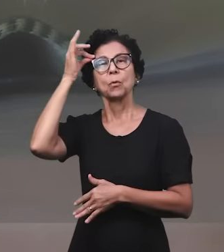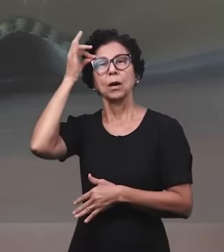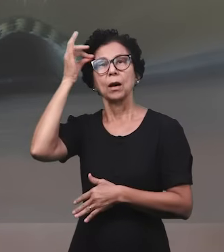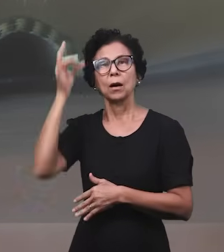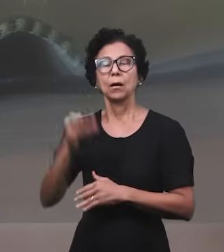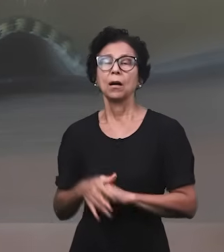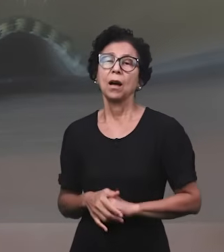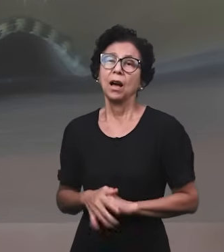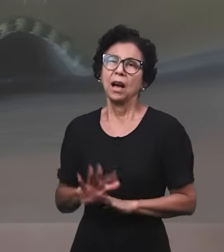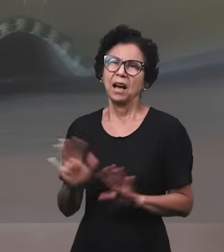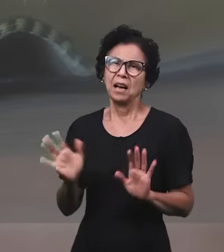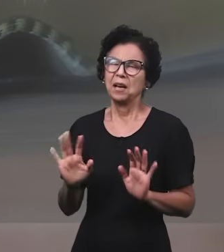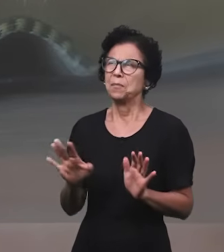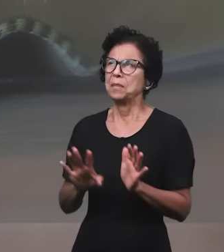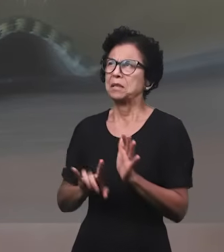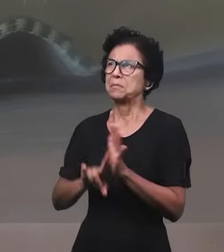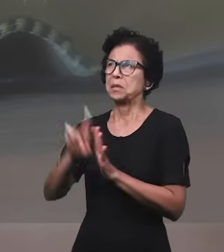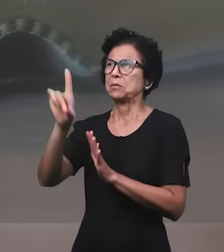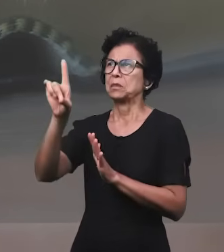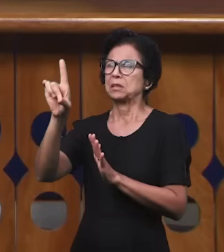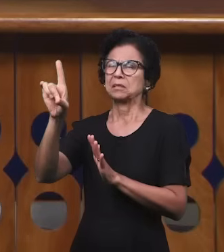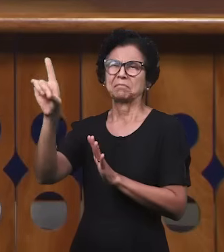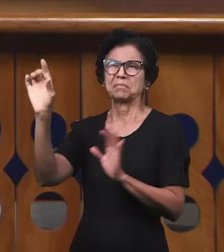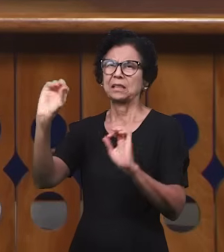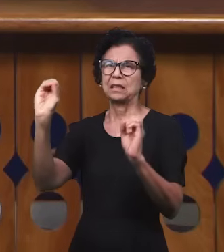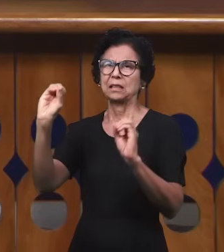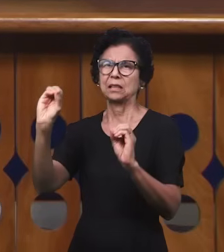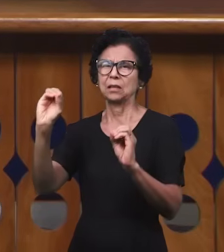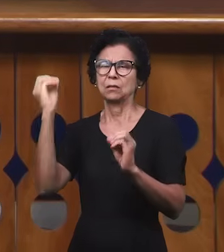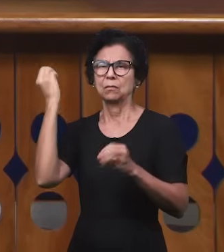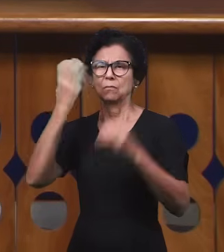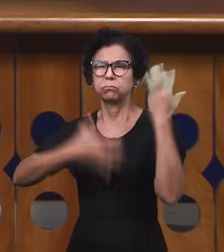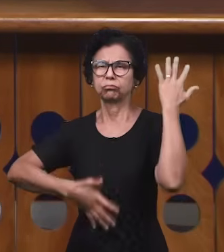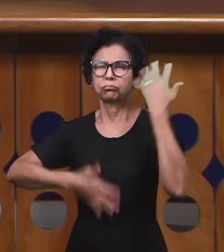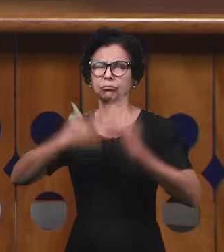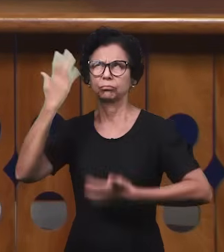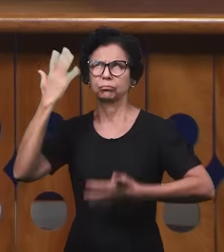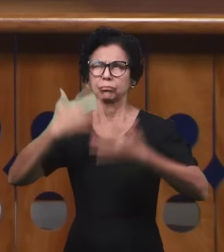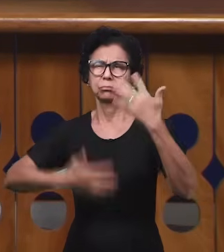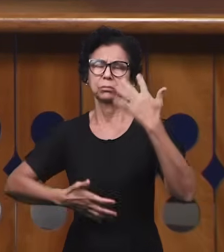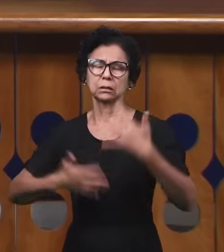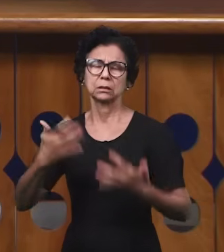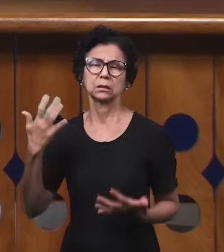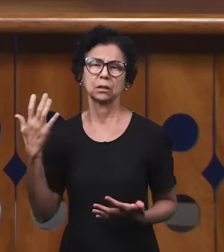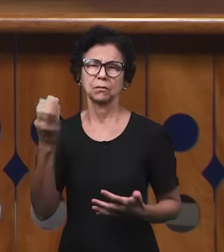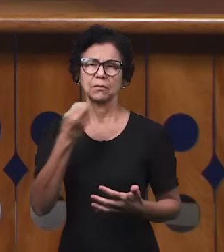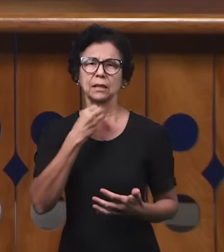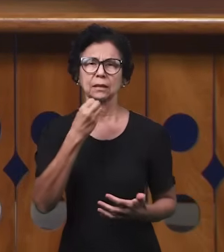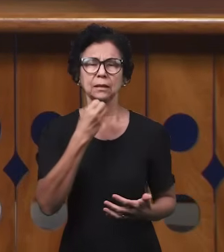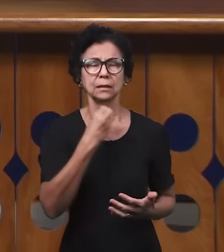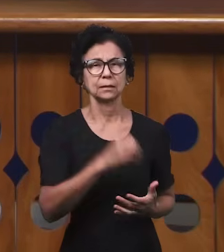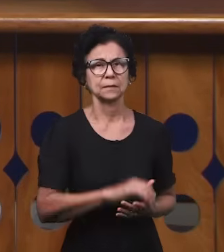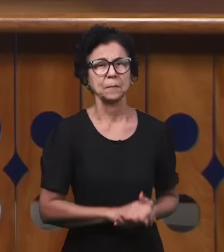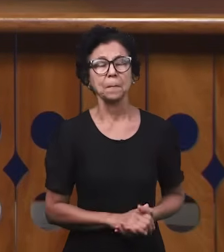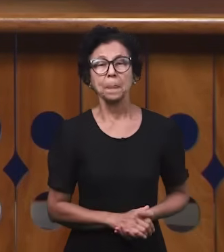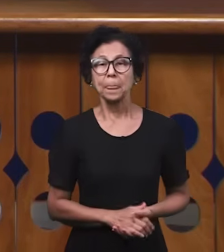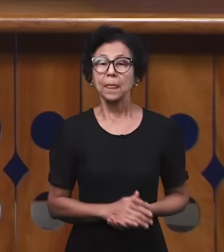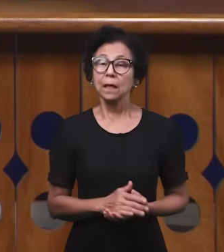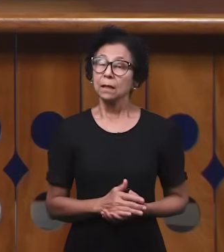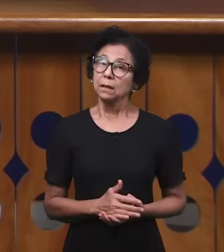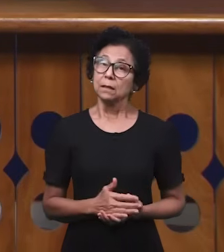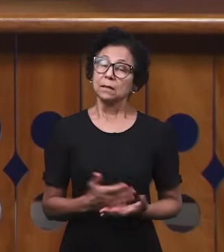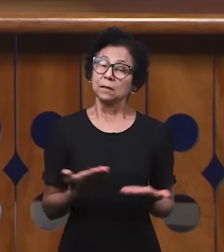Frustração e materialismo que enfraquecem a fé. Por que eu estou falando isso? Porque todo jovem, você, eu tenho